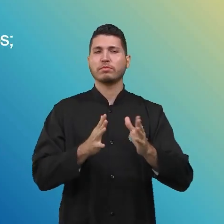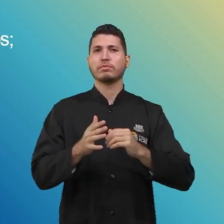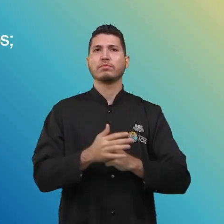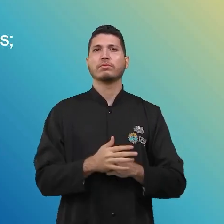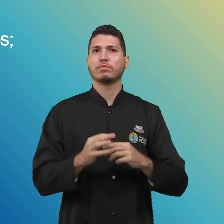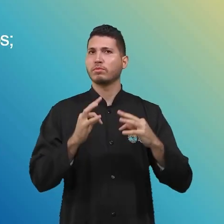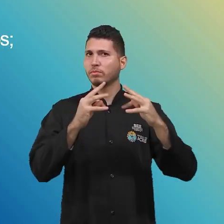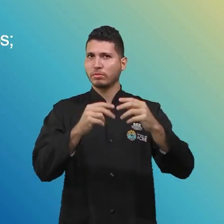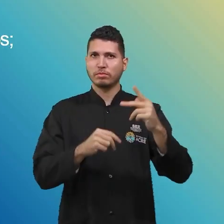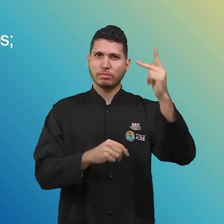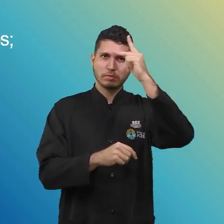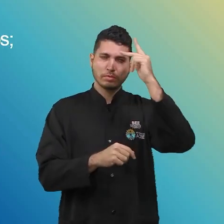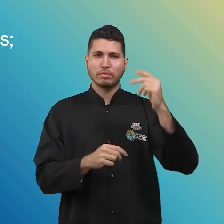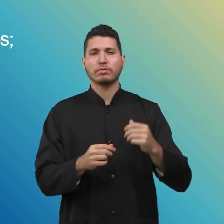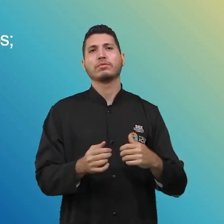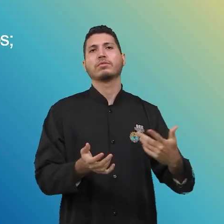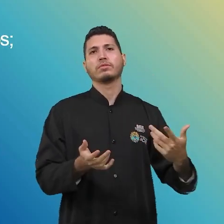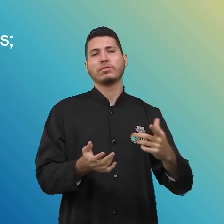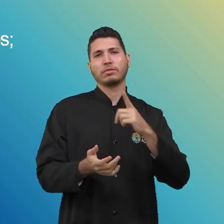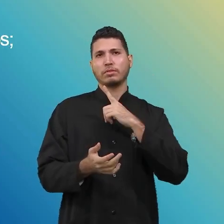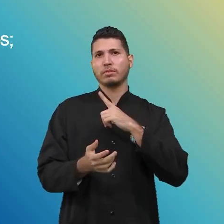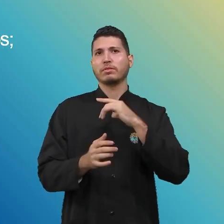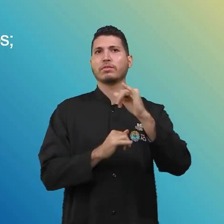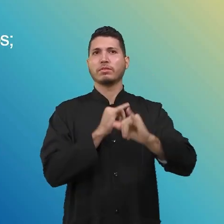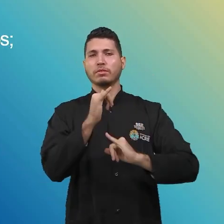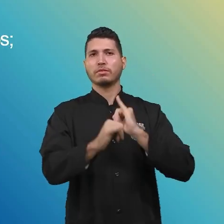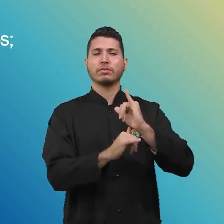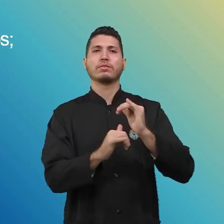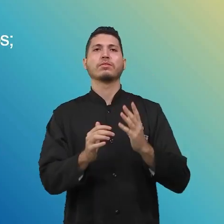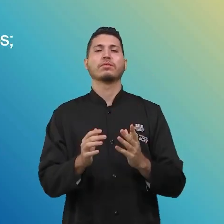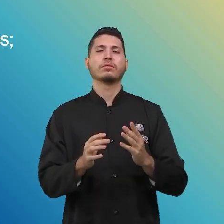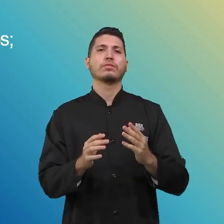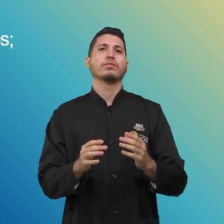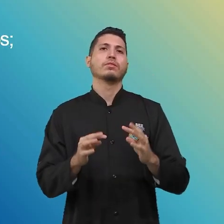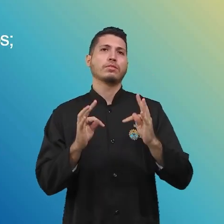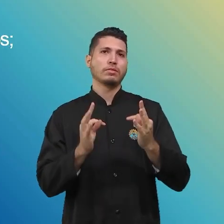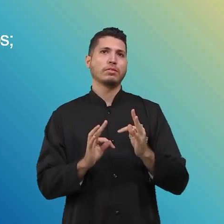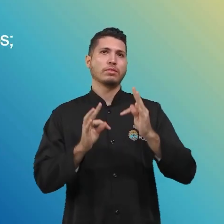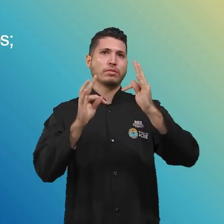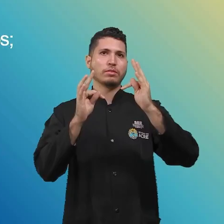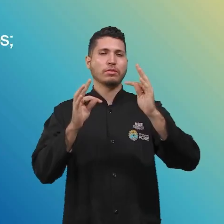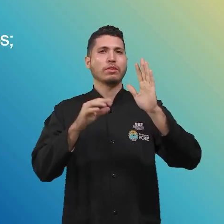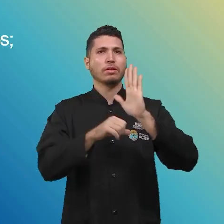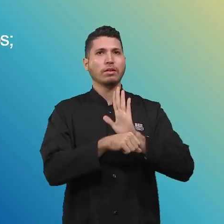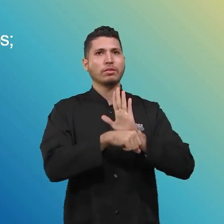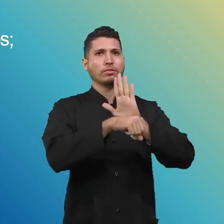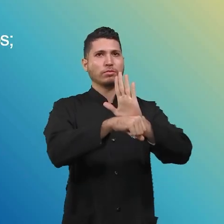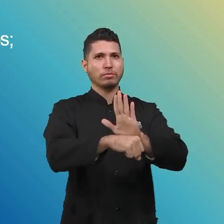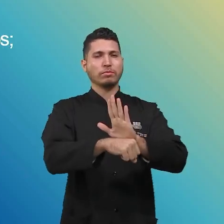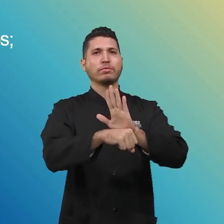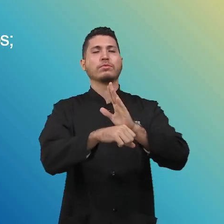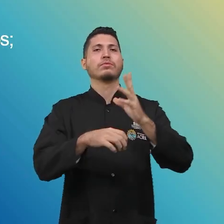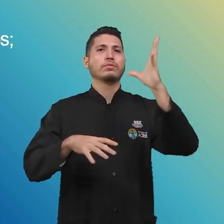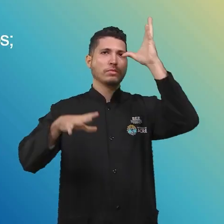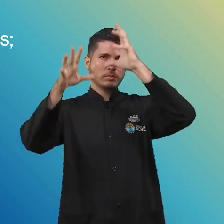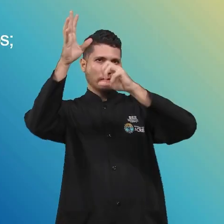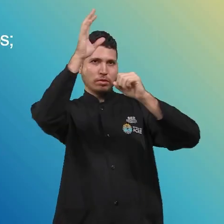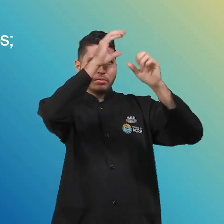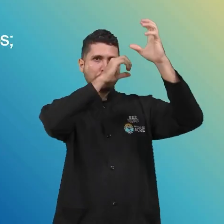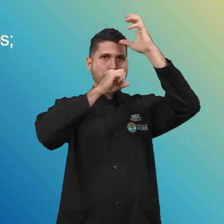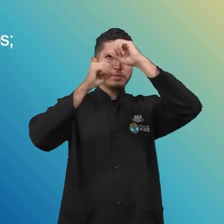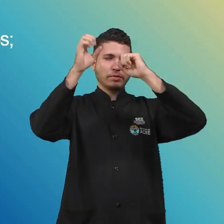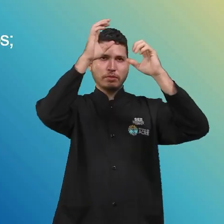internet, conseguem entrar nesse museu. E a tecnologia, ela impulsiona o aprendizado imersivo. Então, os museus